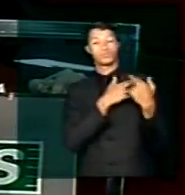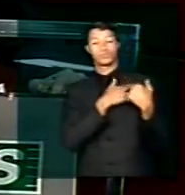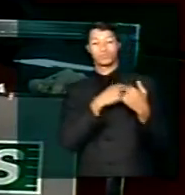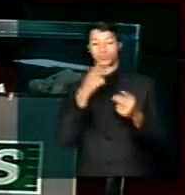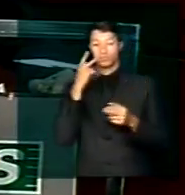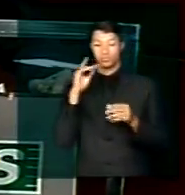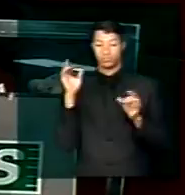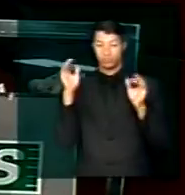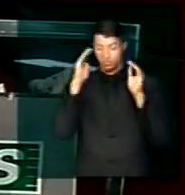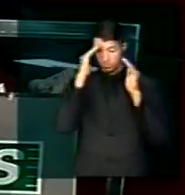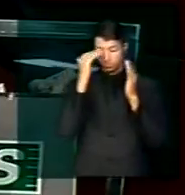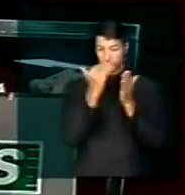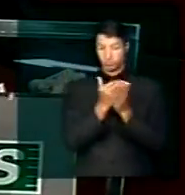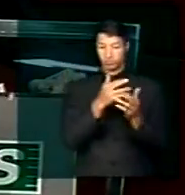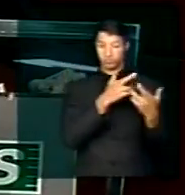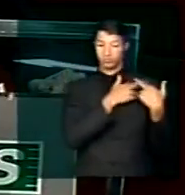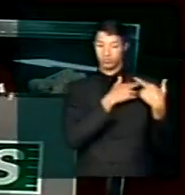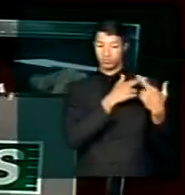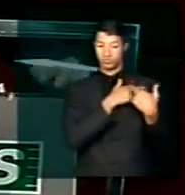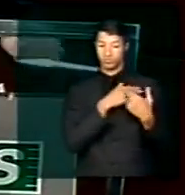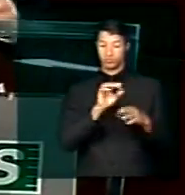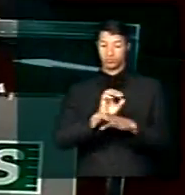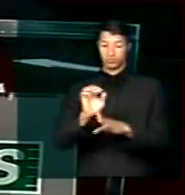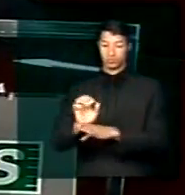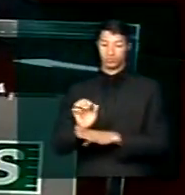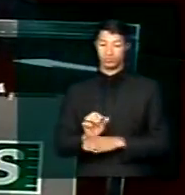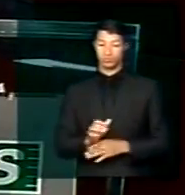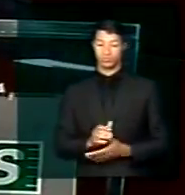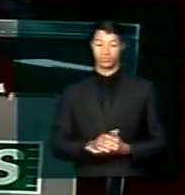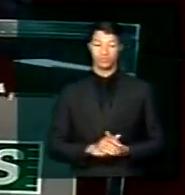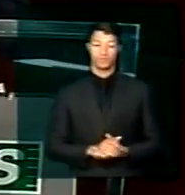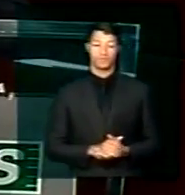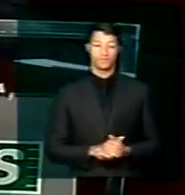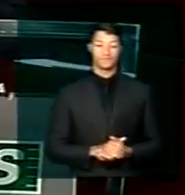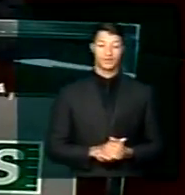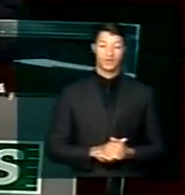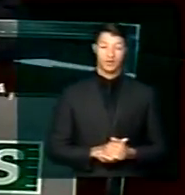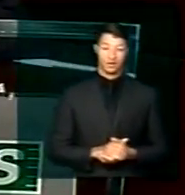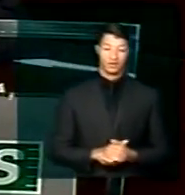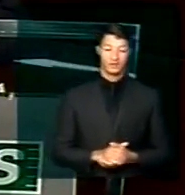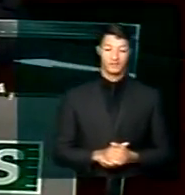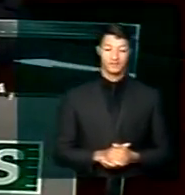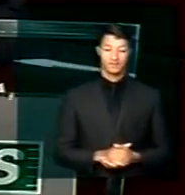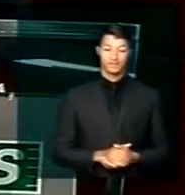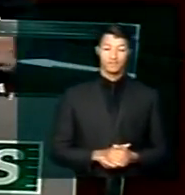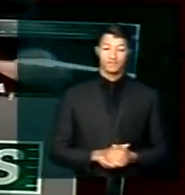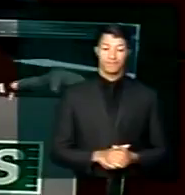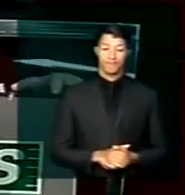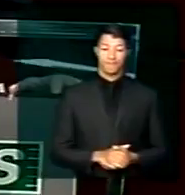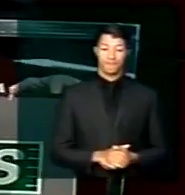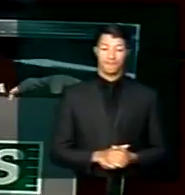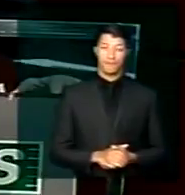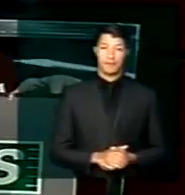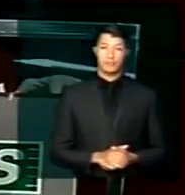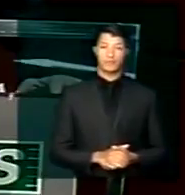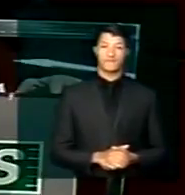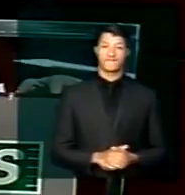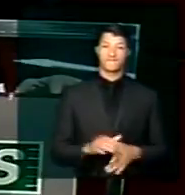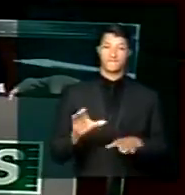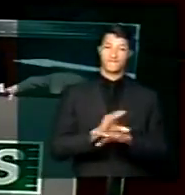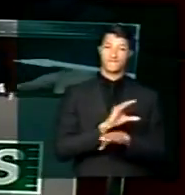para o cumprimento das funções do Estado. Pode passar. A Constituição Federal de